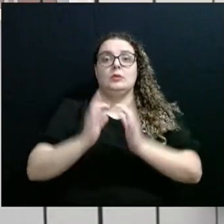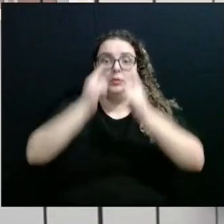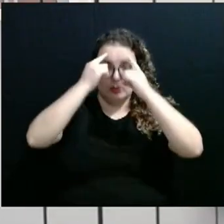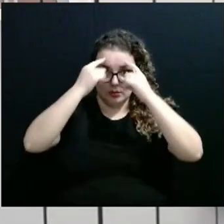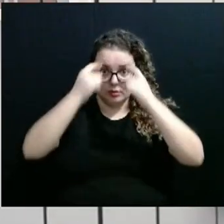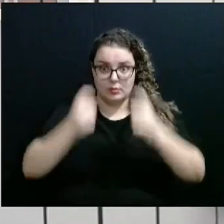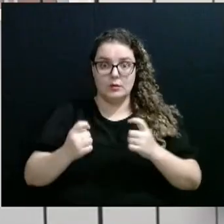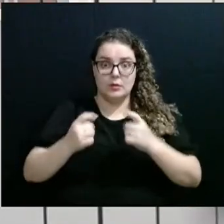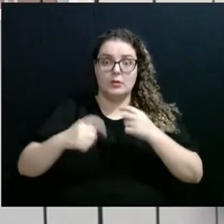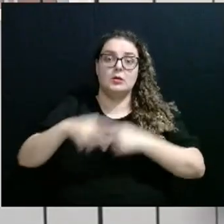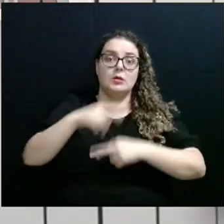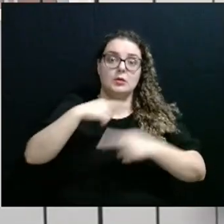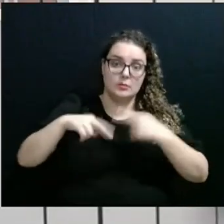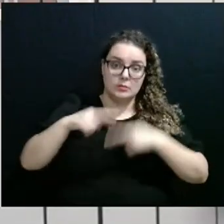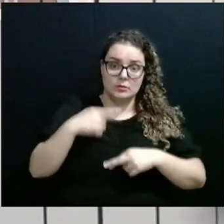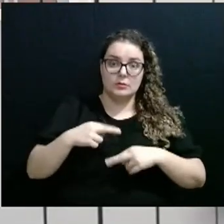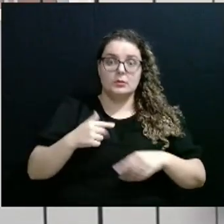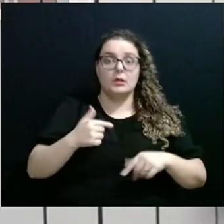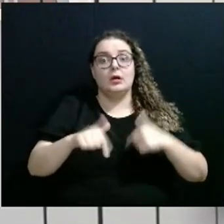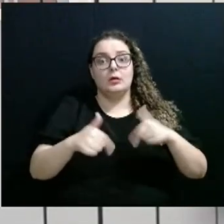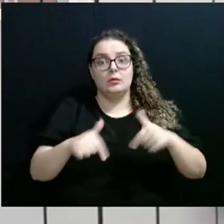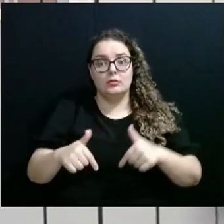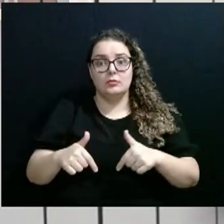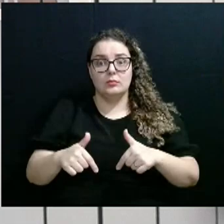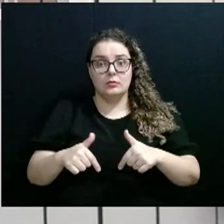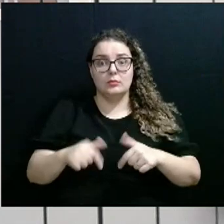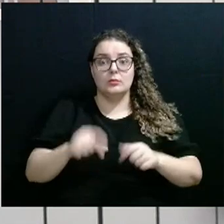Relacionadas ao Trabalho, que foi criada em